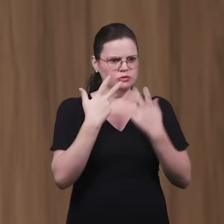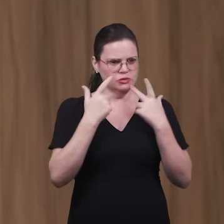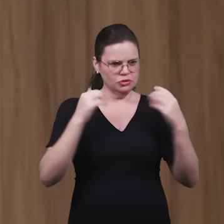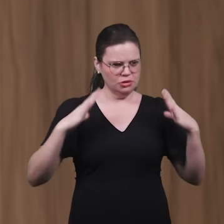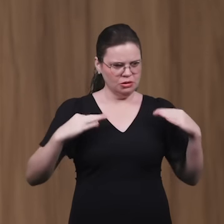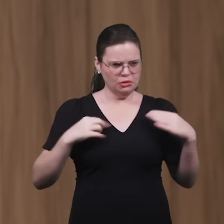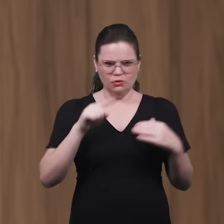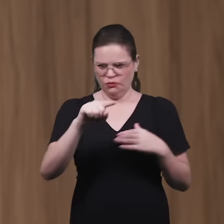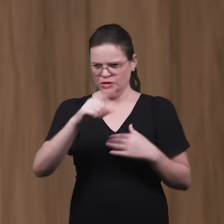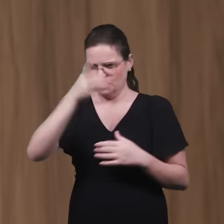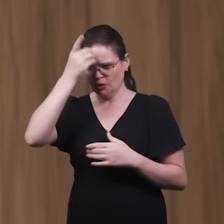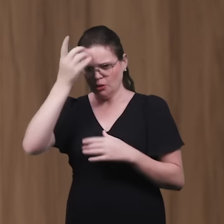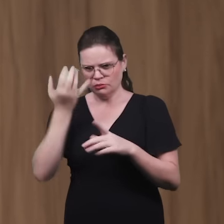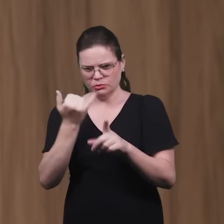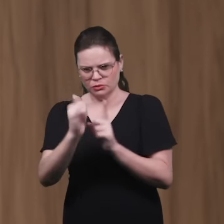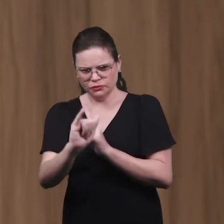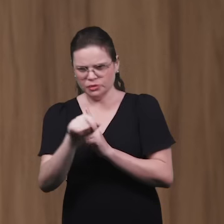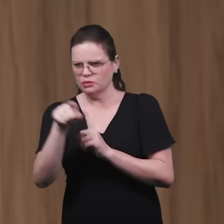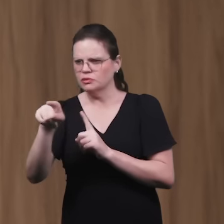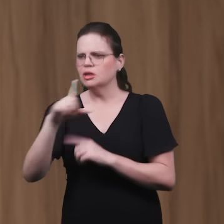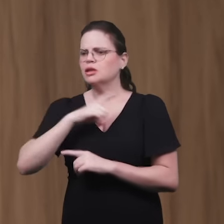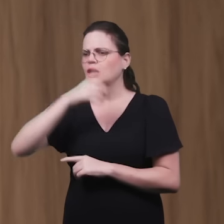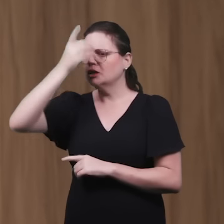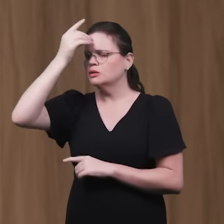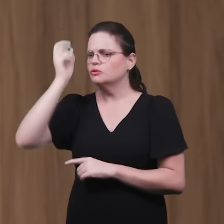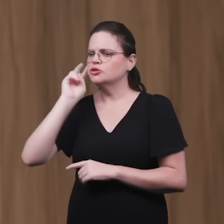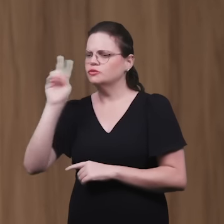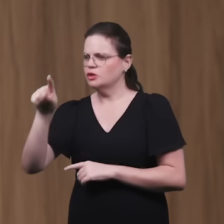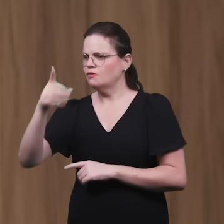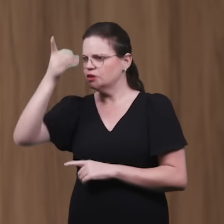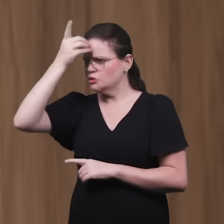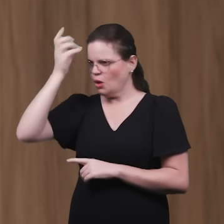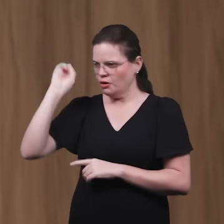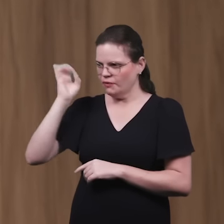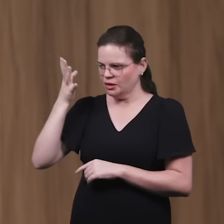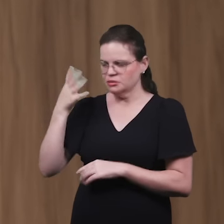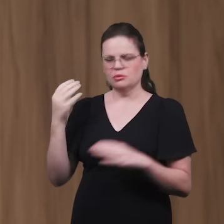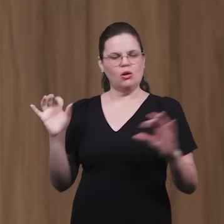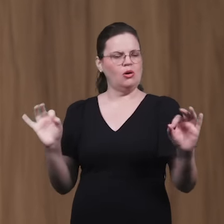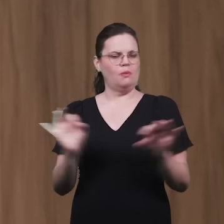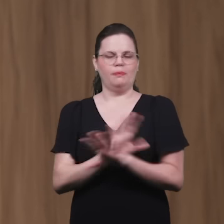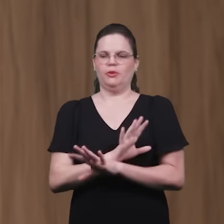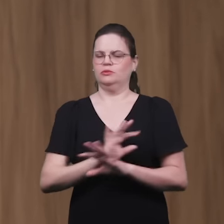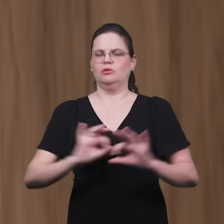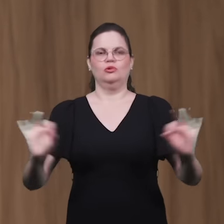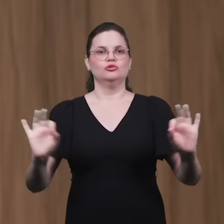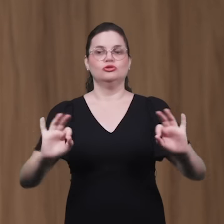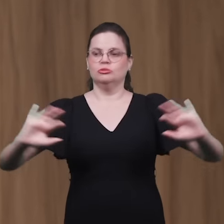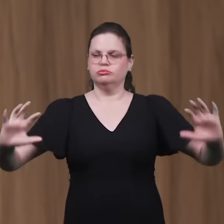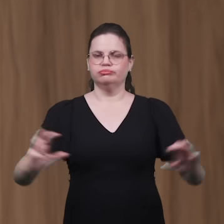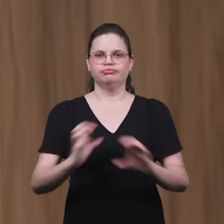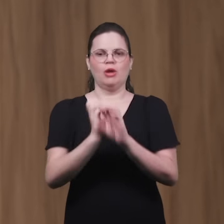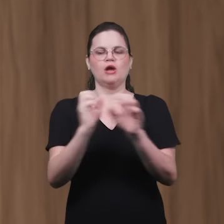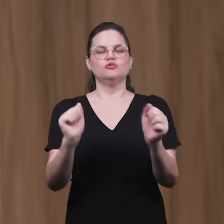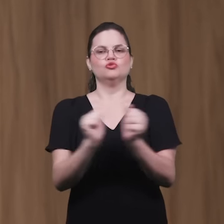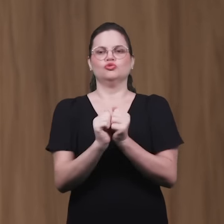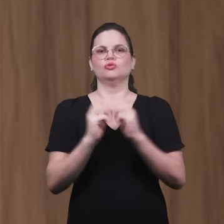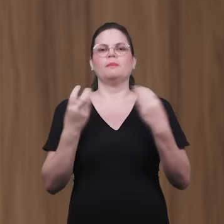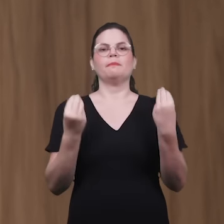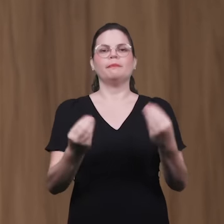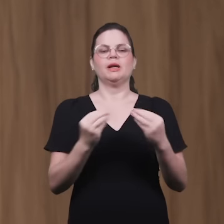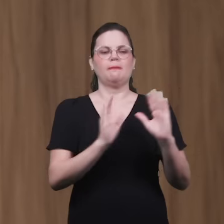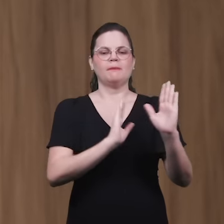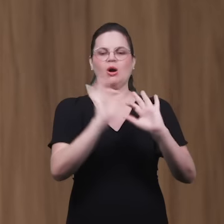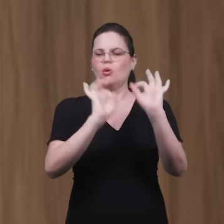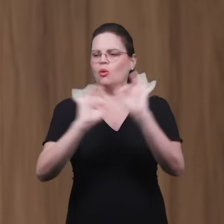dom de interpretação de língua, né? O outro tem uma visão, uma revelação. Muito bom isso. Agora, a